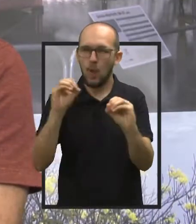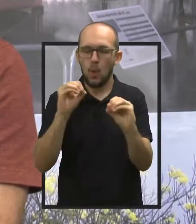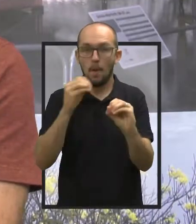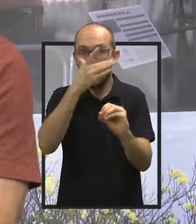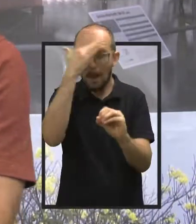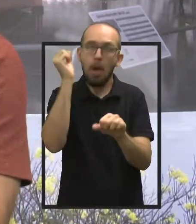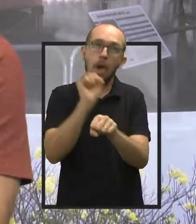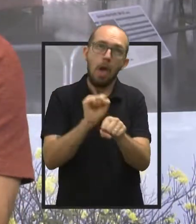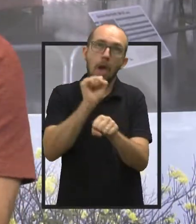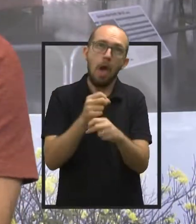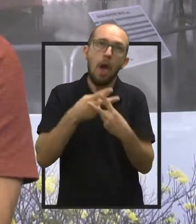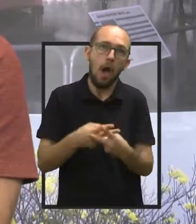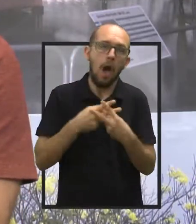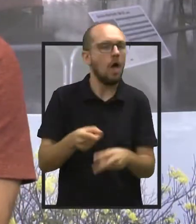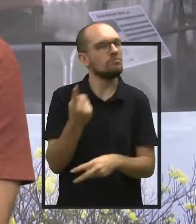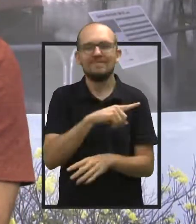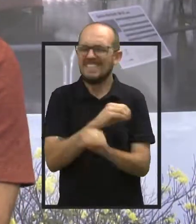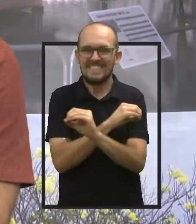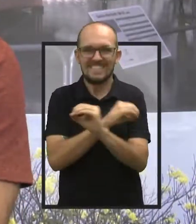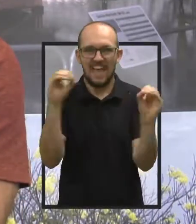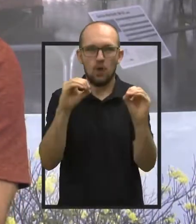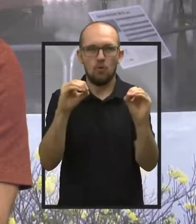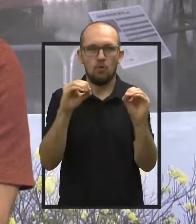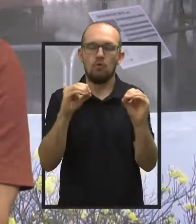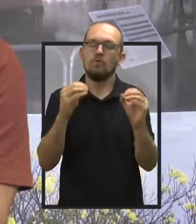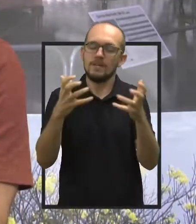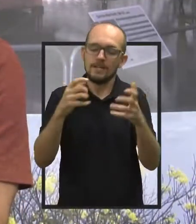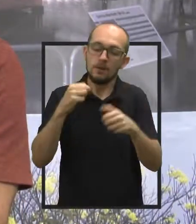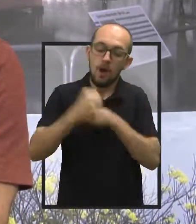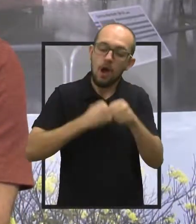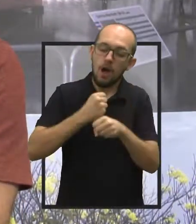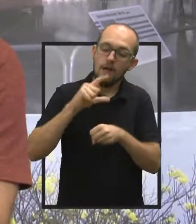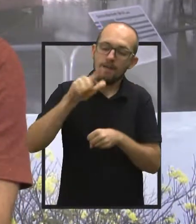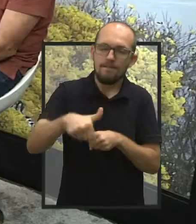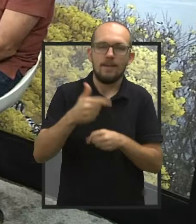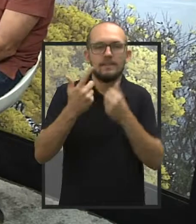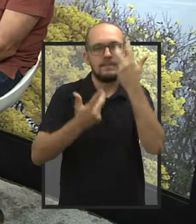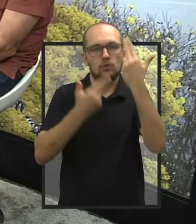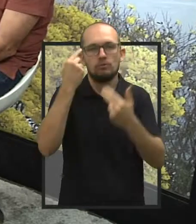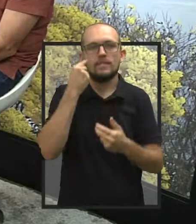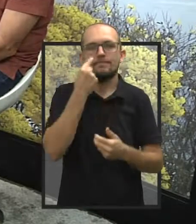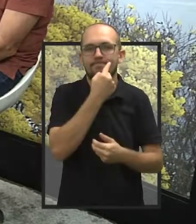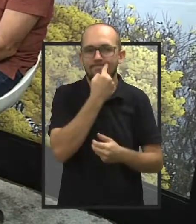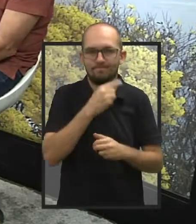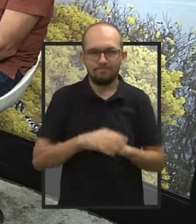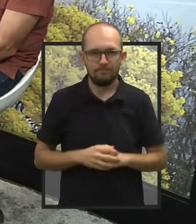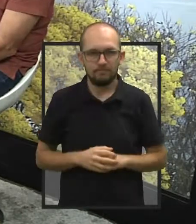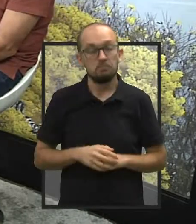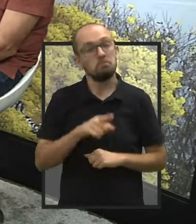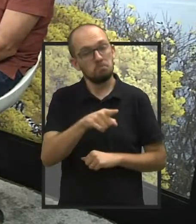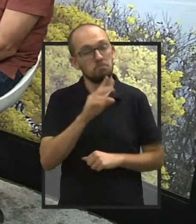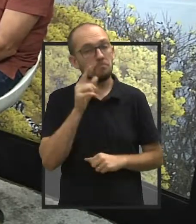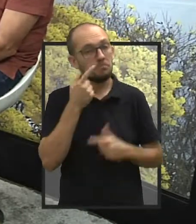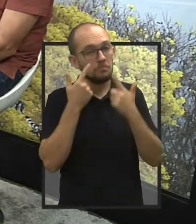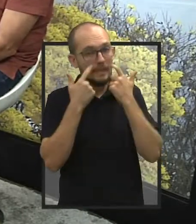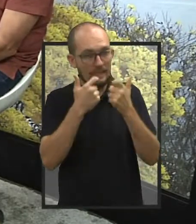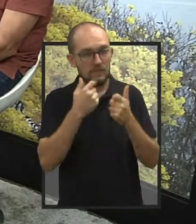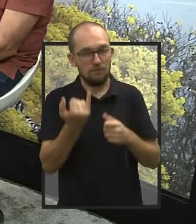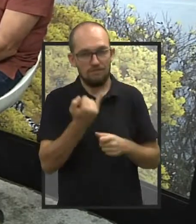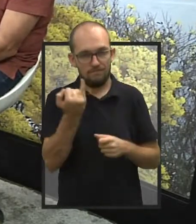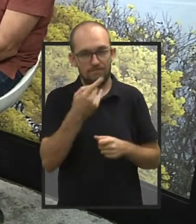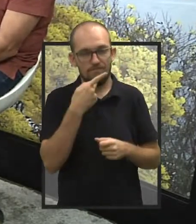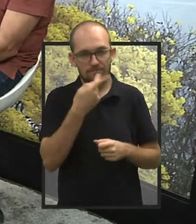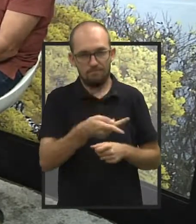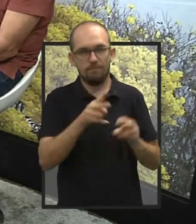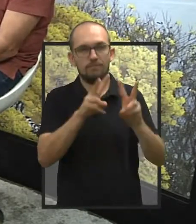toda essa demanda que existe na cidade, que é a cirurgia de catarata. Bom, é até interessante citar isso, vereador, que esses